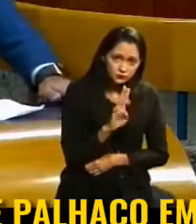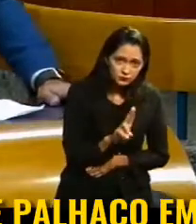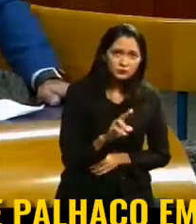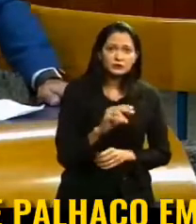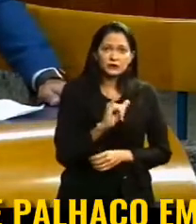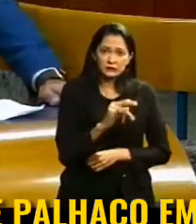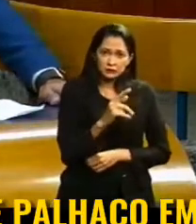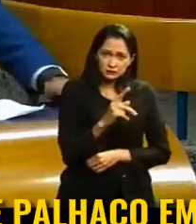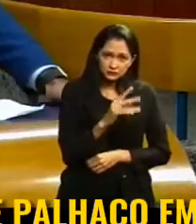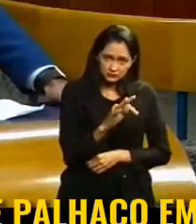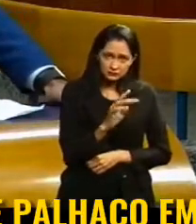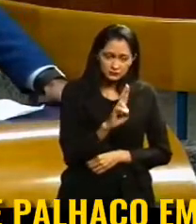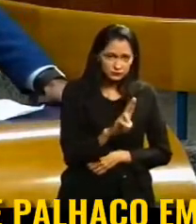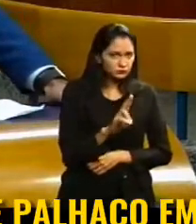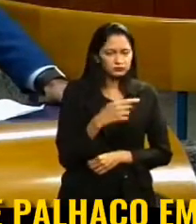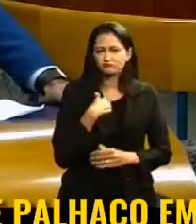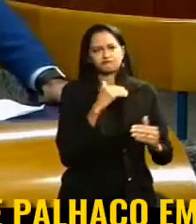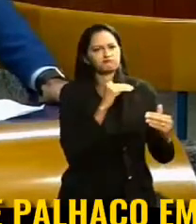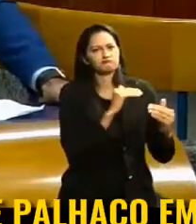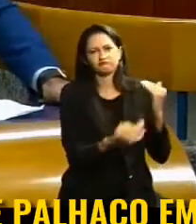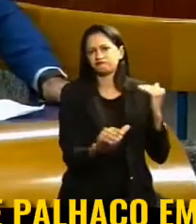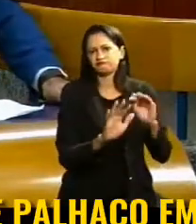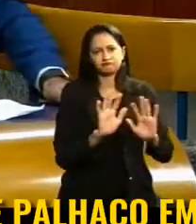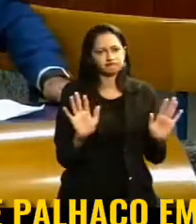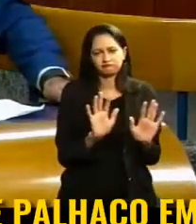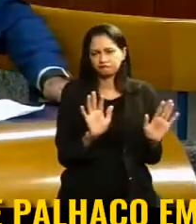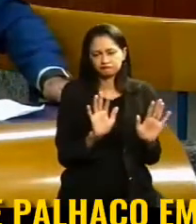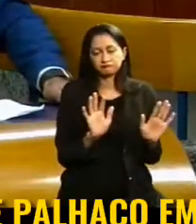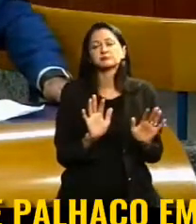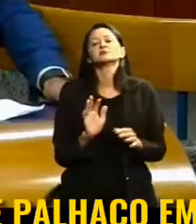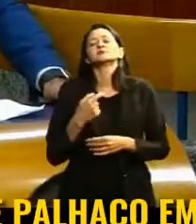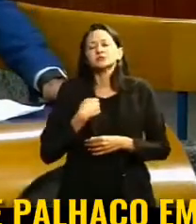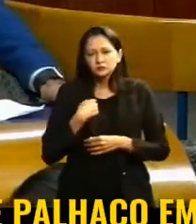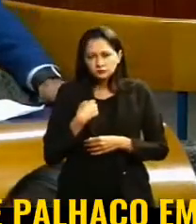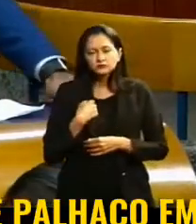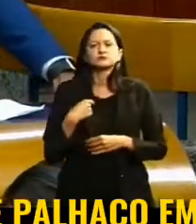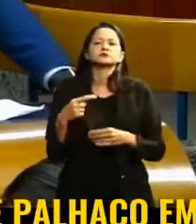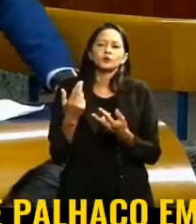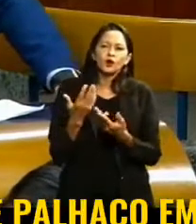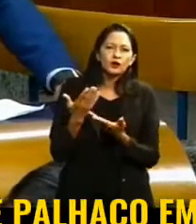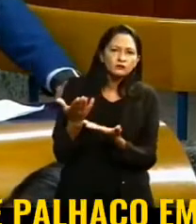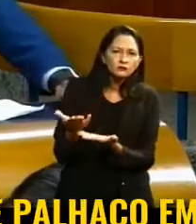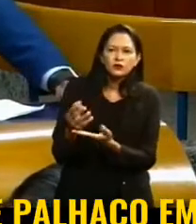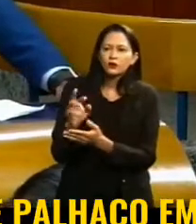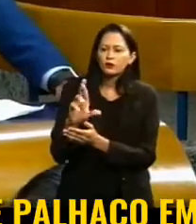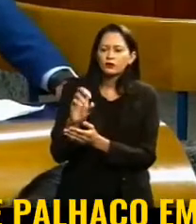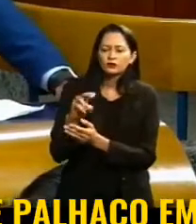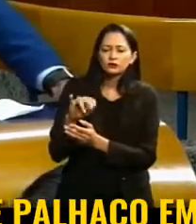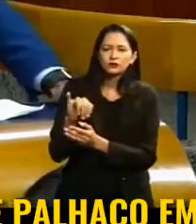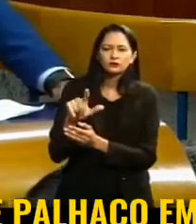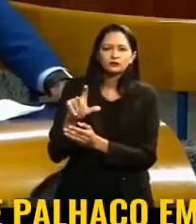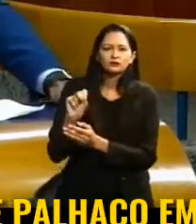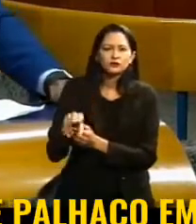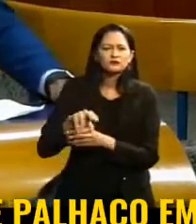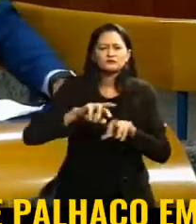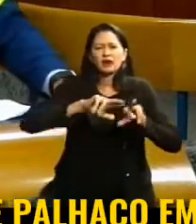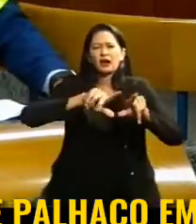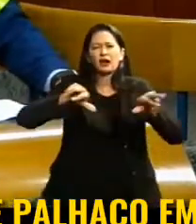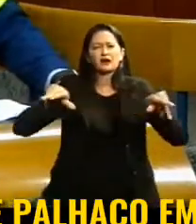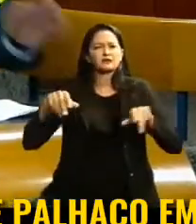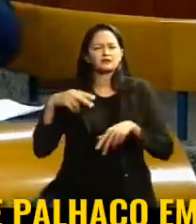eu tenho certeza que, assim como eu, vereador Ronilson Reis, não foi só eu que fui enganado e traído, não. Vários vereadores